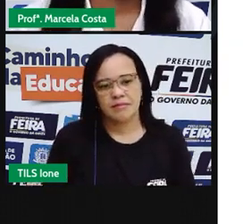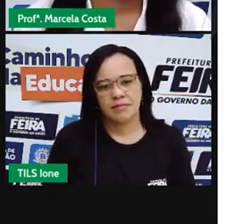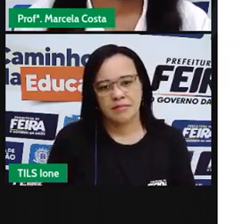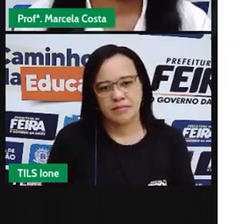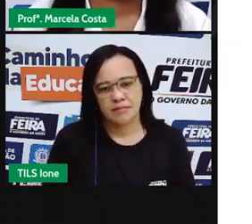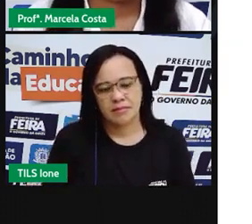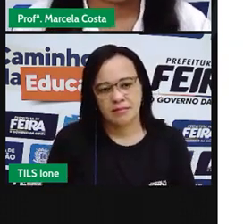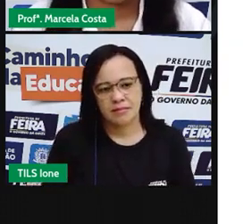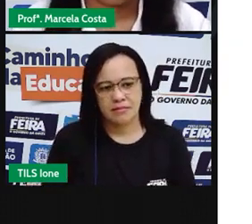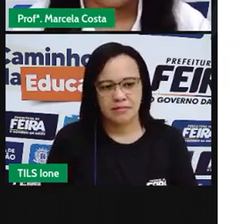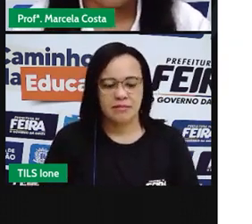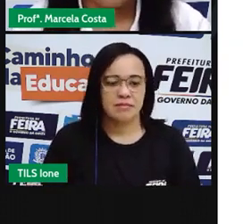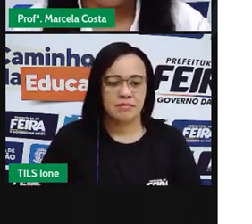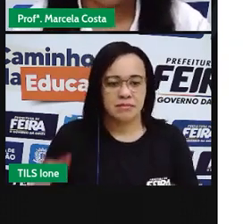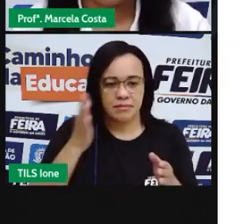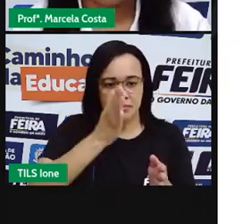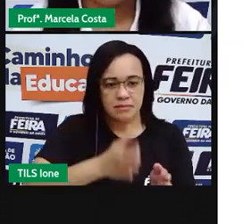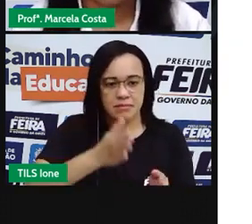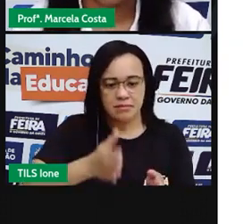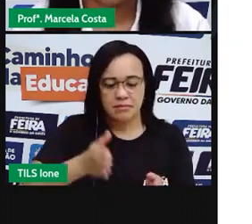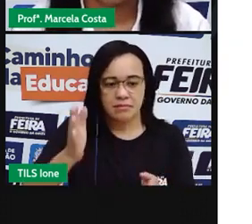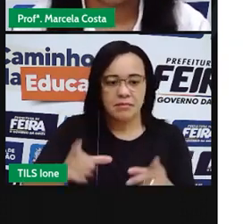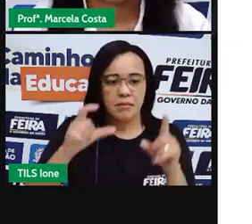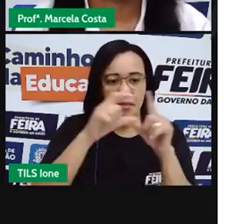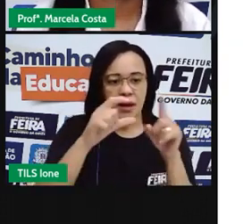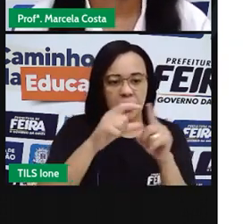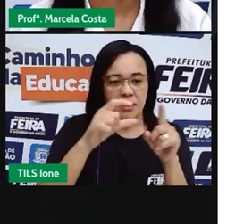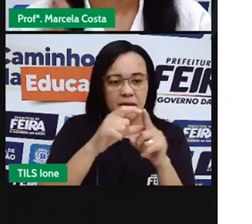Vamos ver quantas sílabas tem essa palavra?